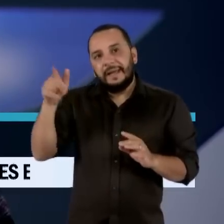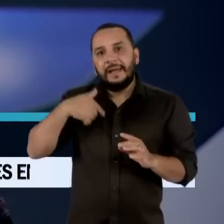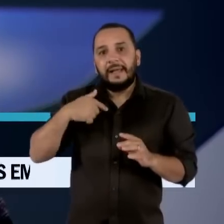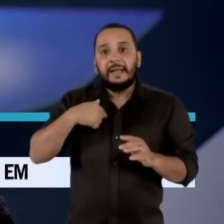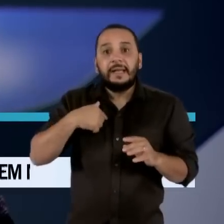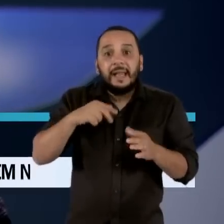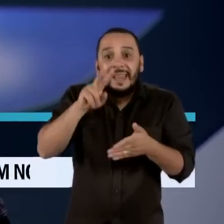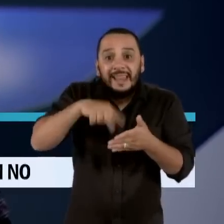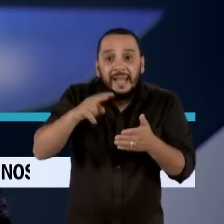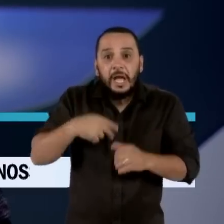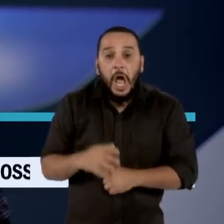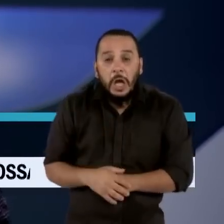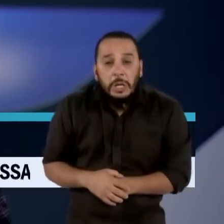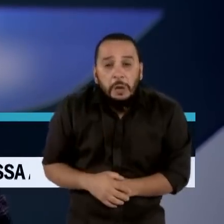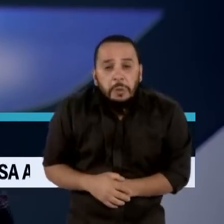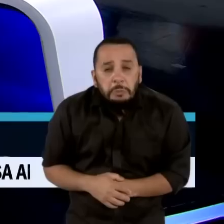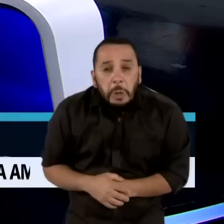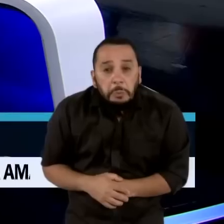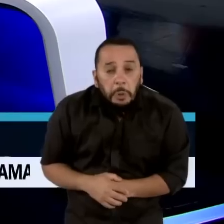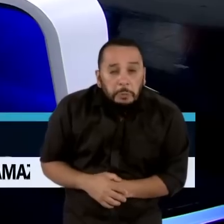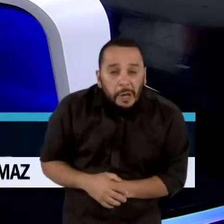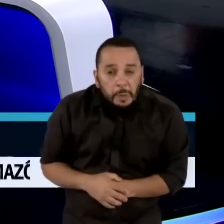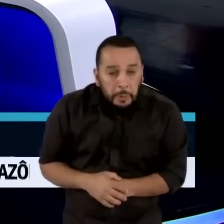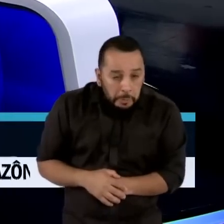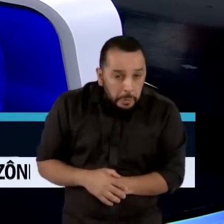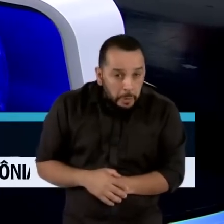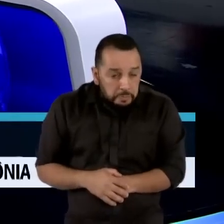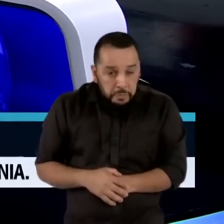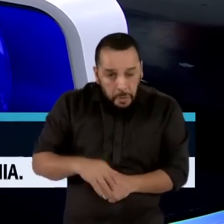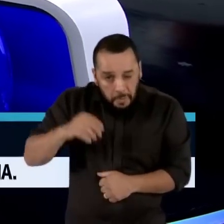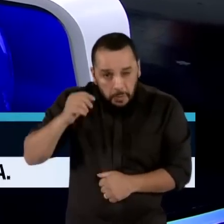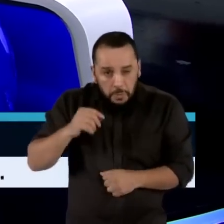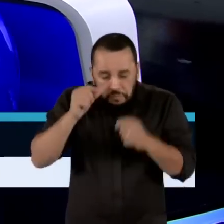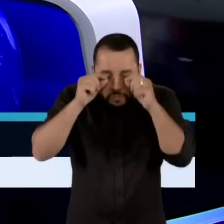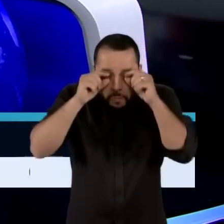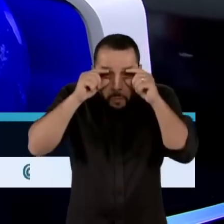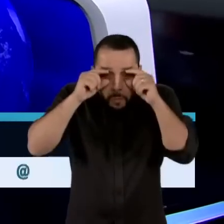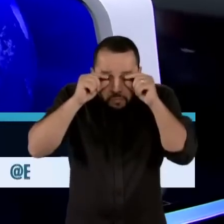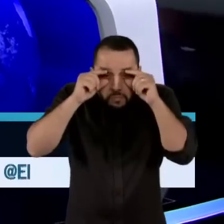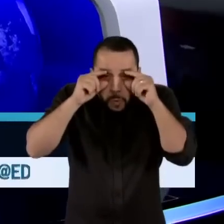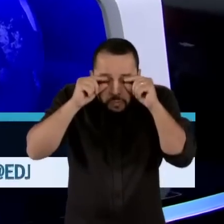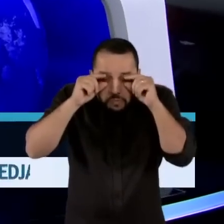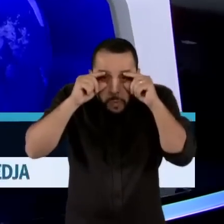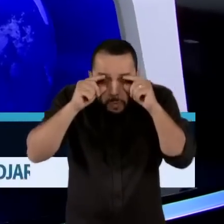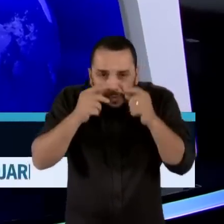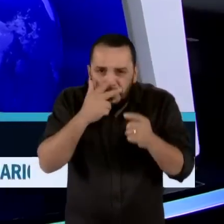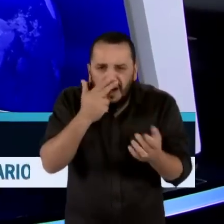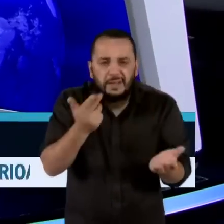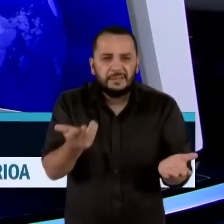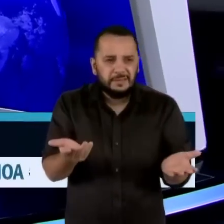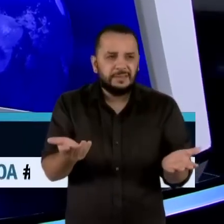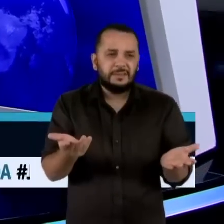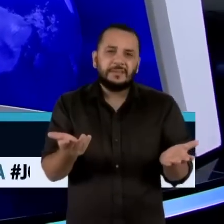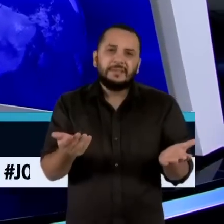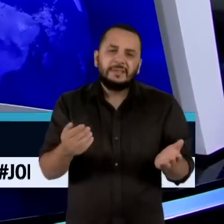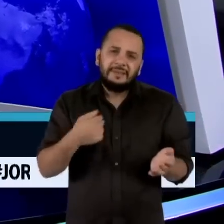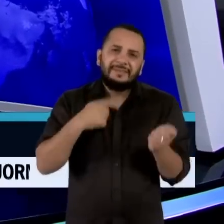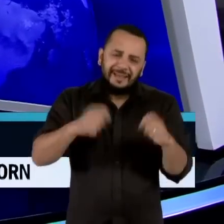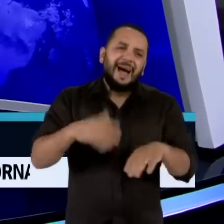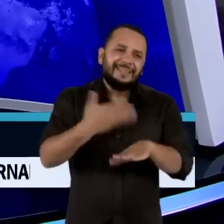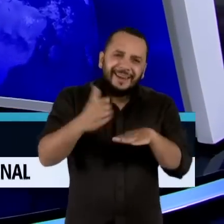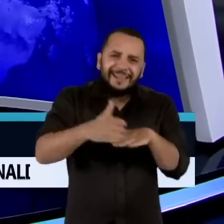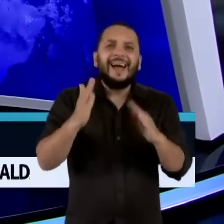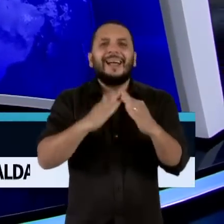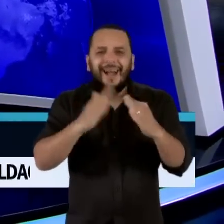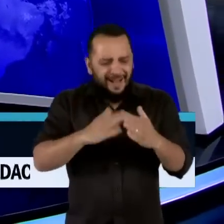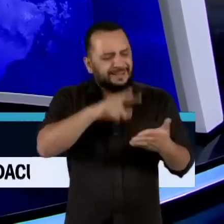meio fechado, né? Ele fica meio assim... Ele estava até com uma certa dificuldade hoje, né? De enxergar o TT. De enxergar. Então, isso é uma coisa que dá para treinar em